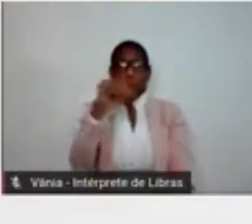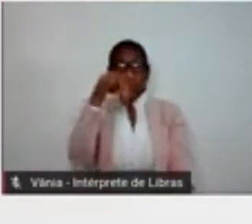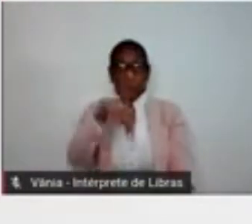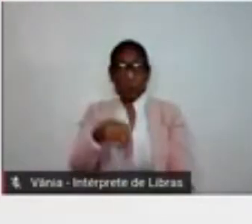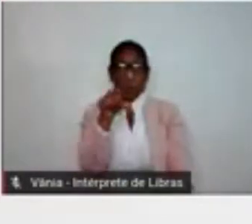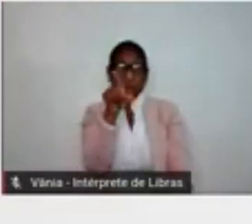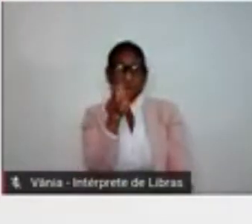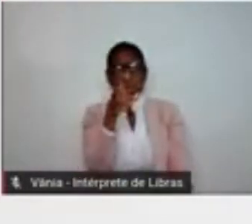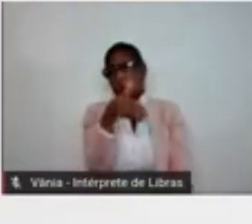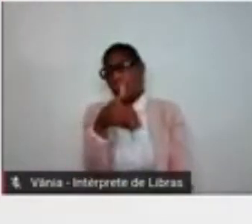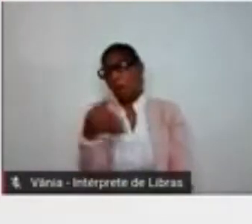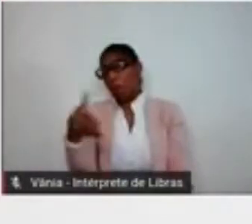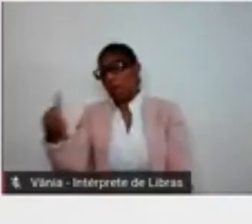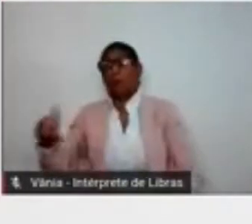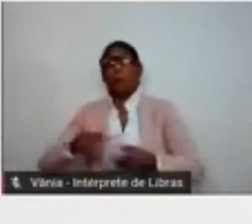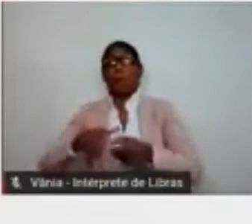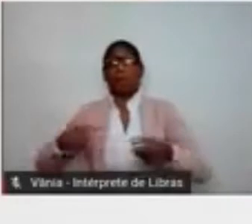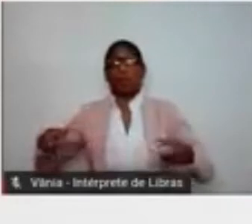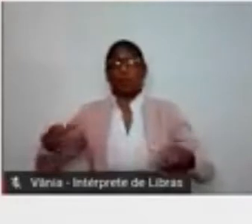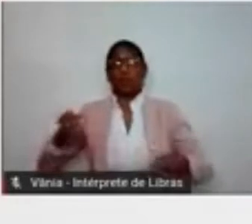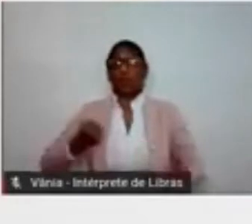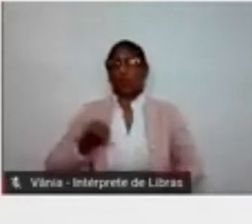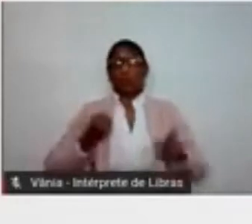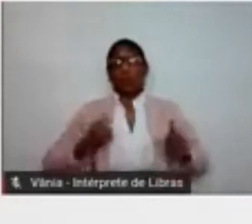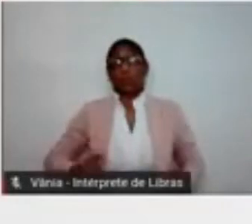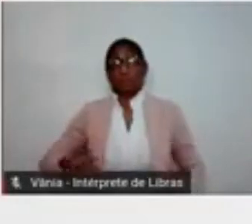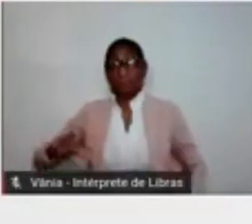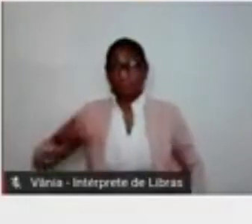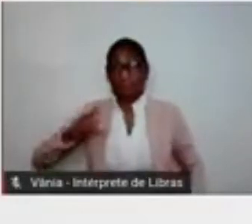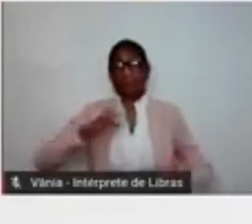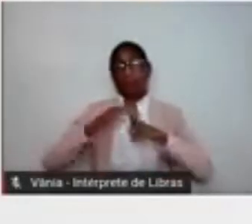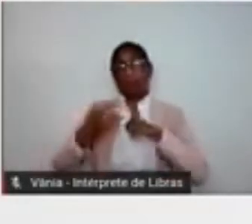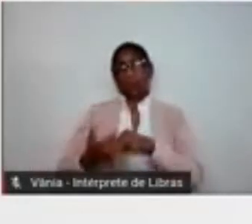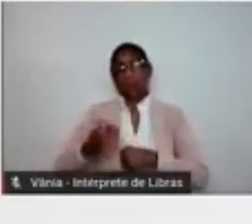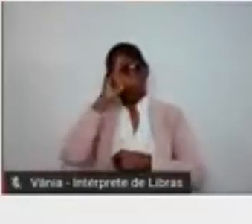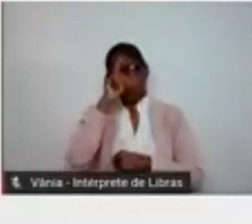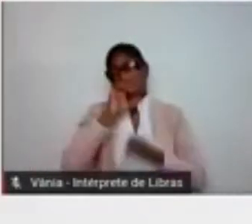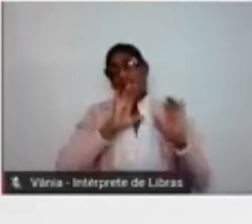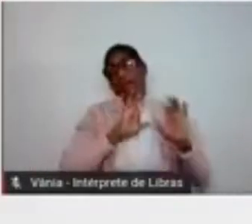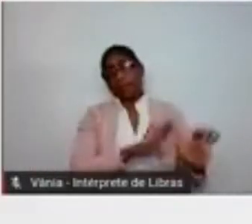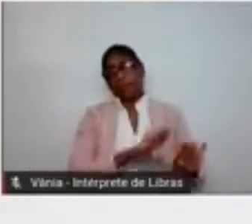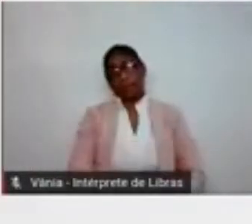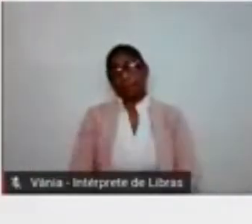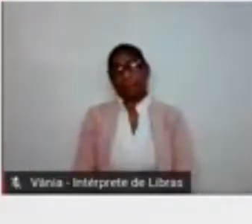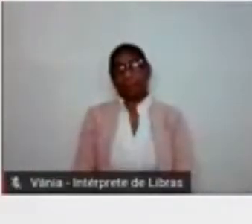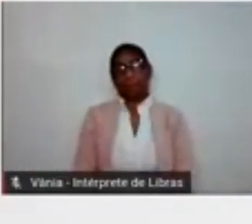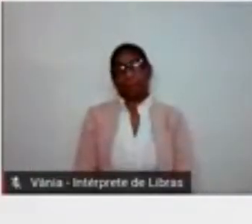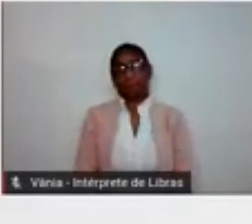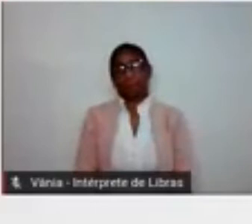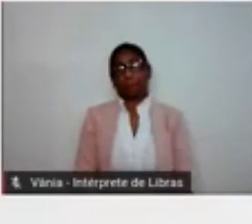mais acelerada de expansão do número de casos de pacientes confirmados para a Covid, internados em UTIs, tanto é que não é por